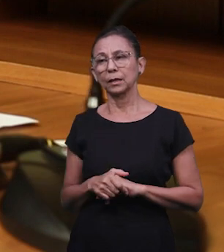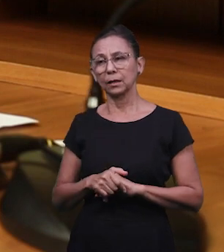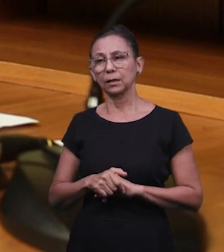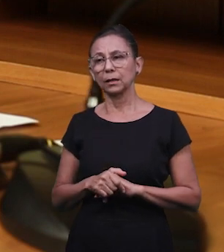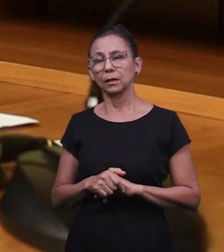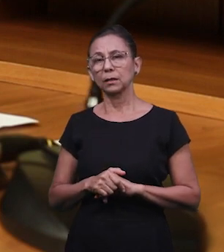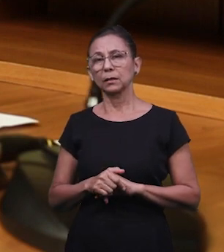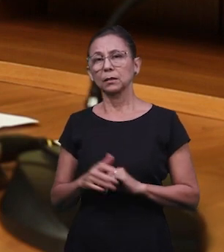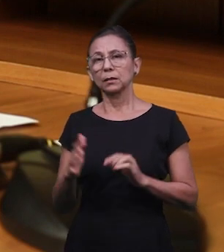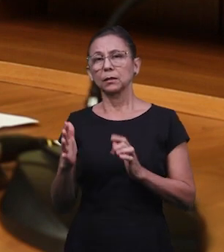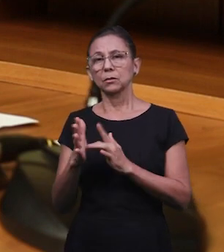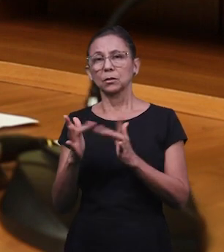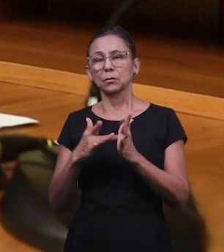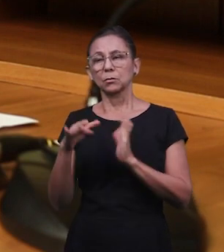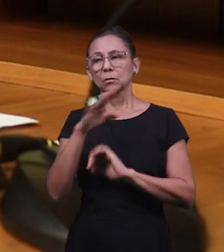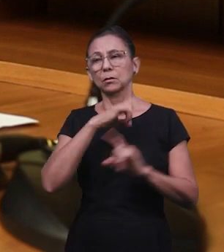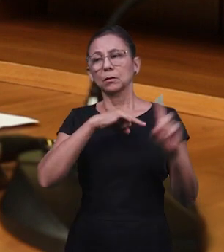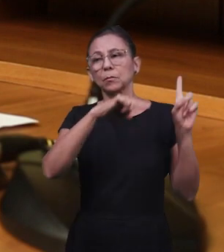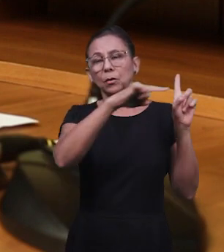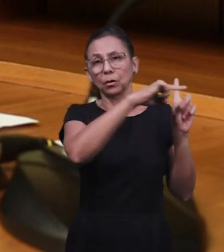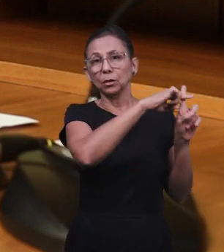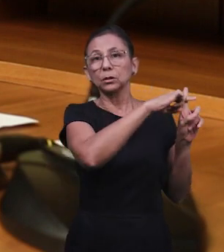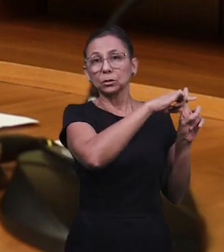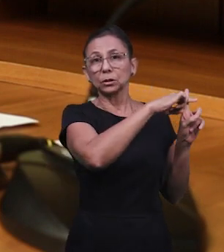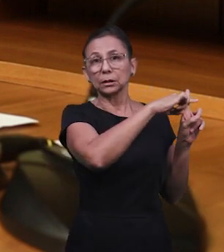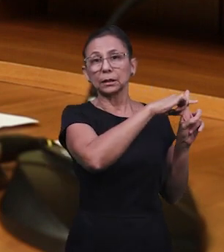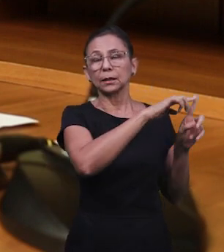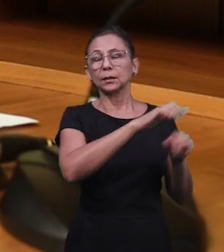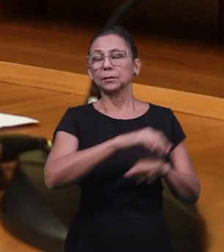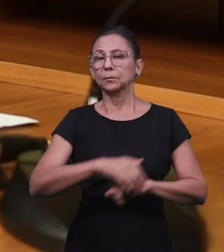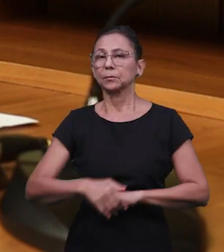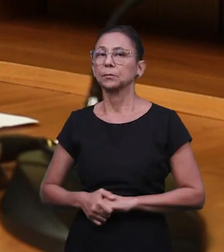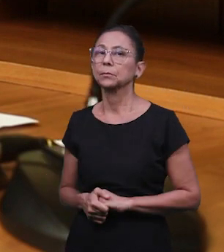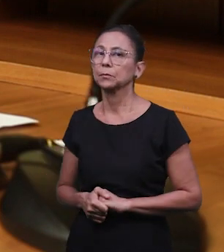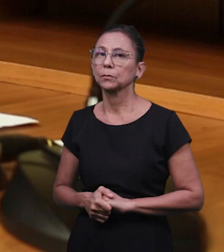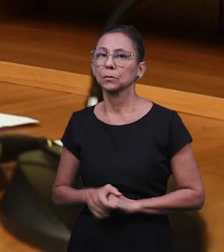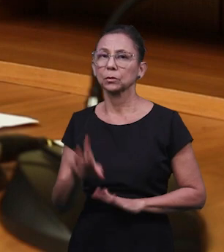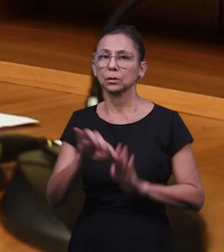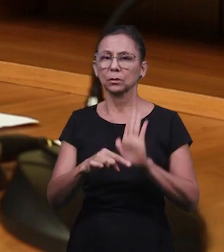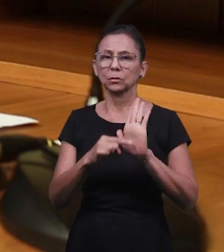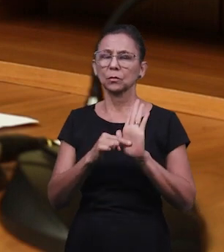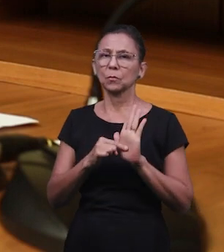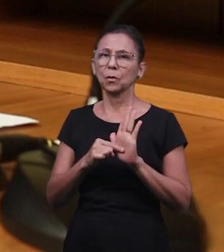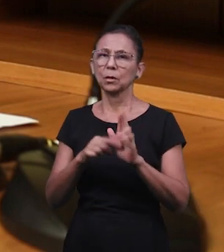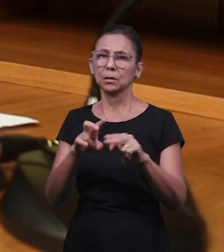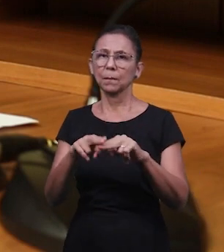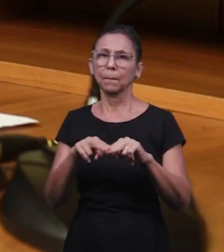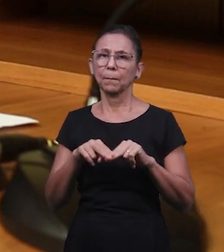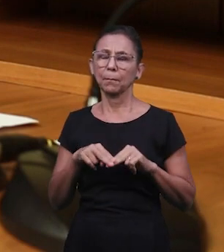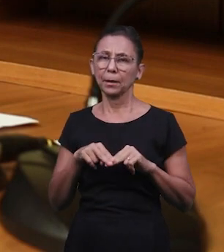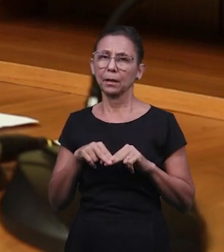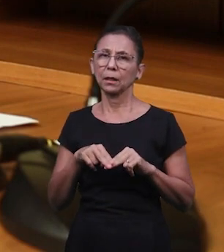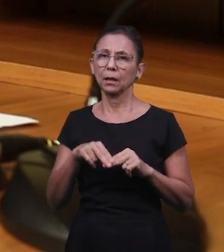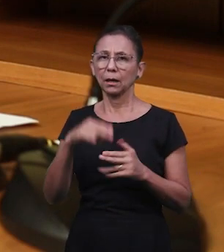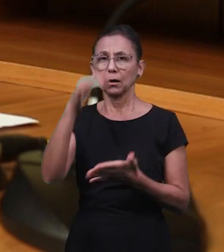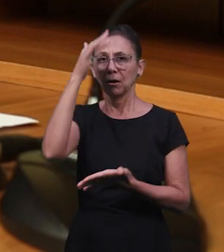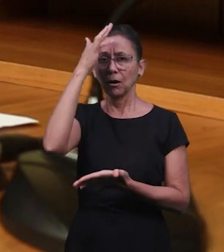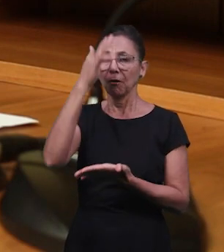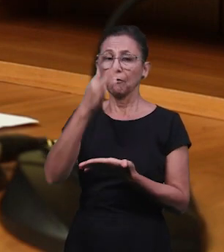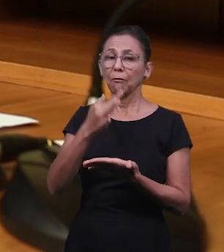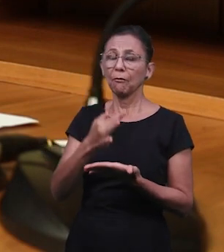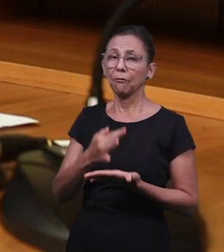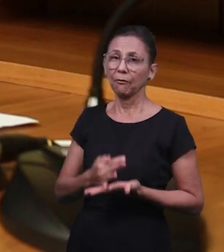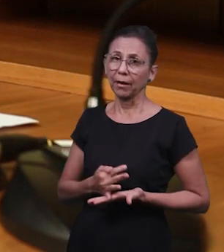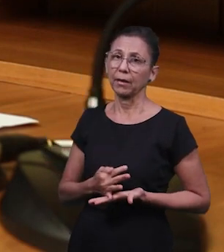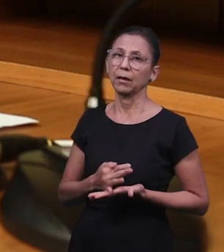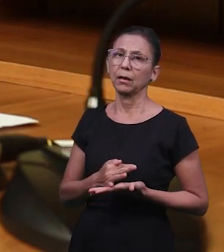do sacrifício de Jesus, porque quando o texto diz mediante a fé, quer dizer, nós somos salvos mediante